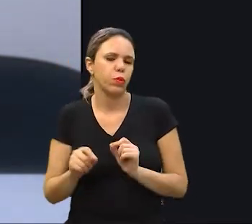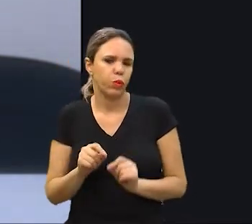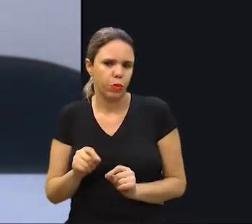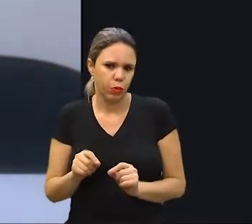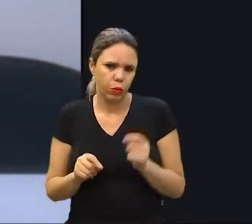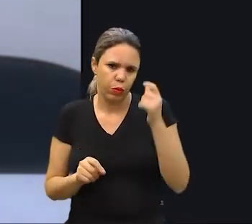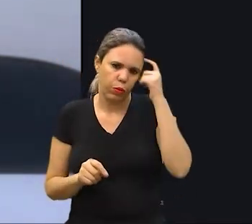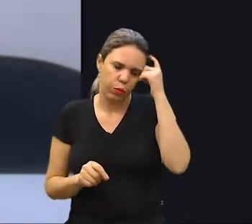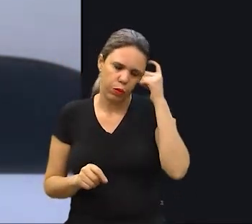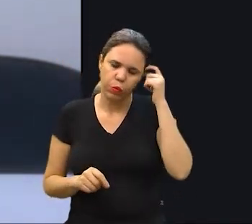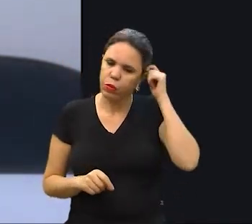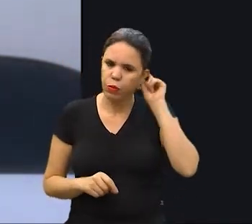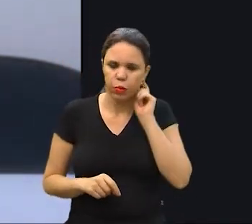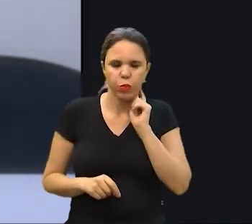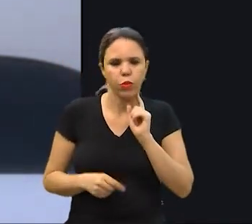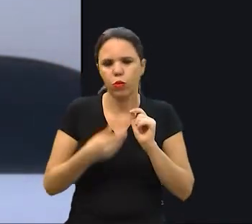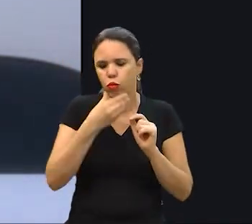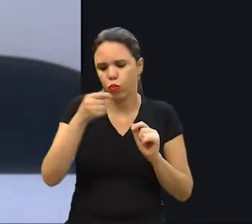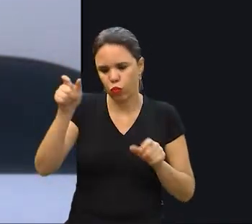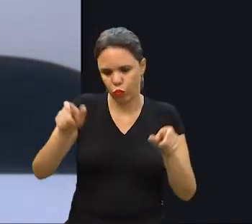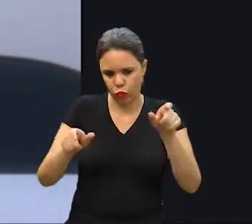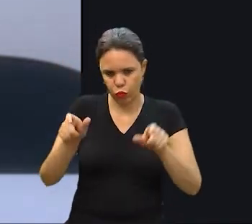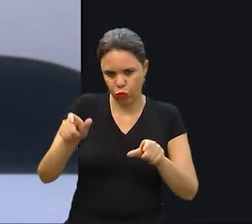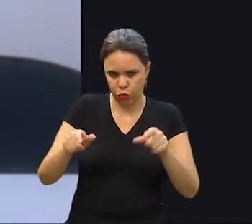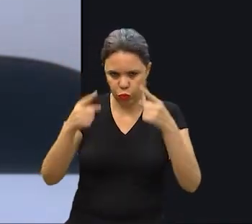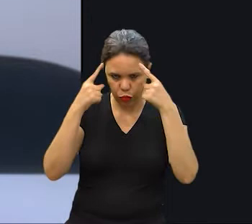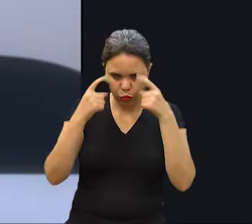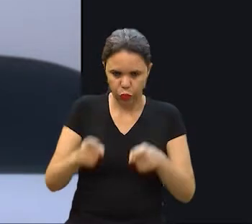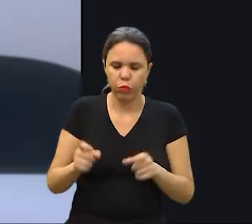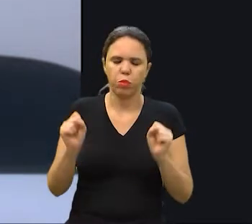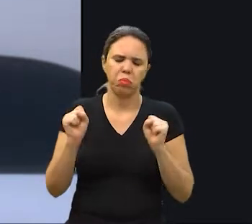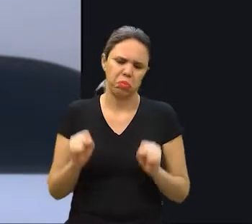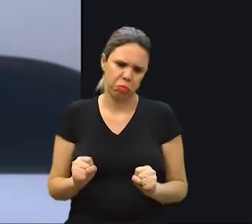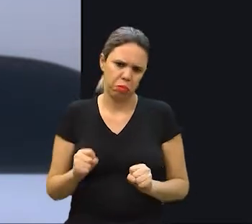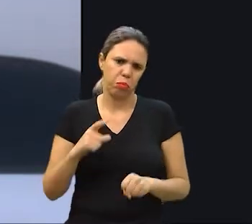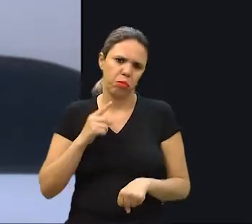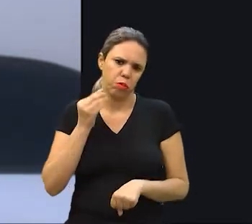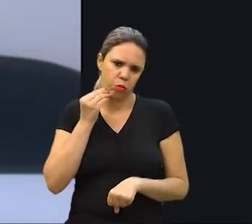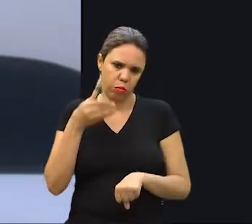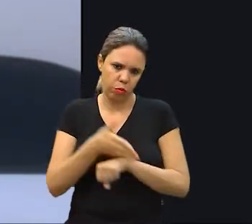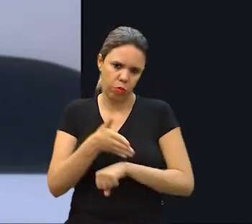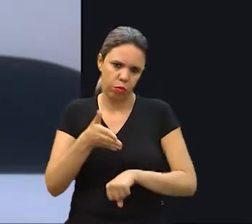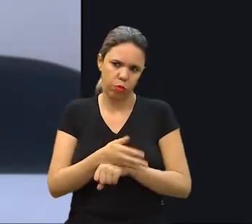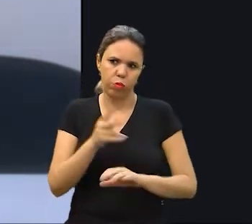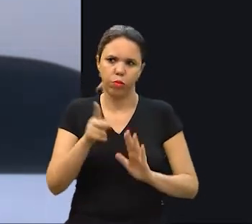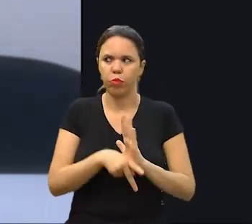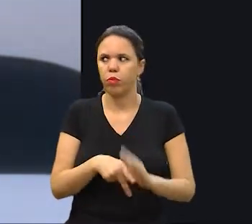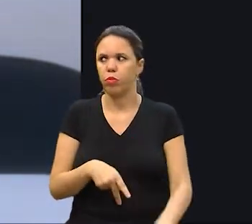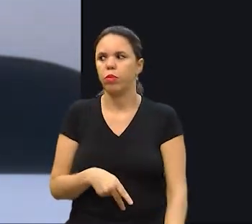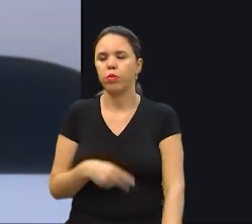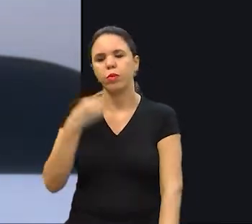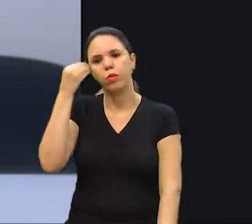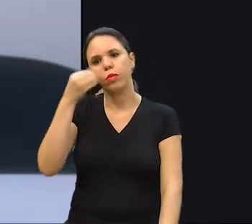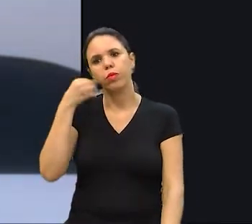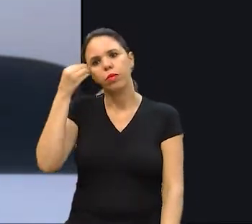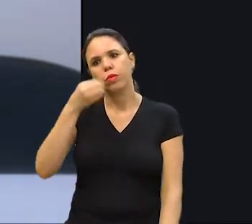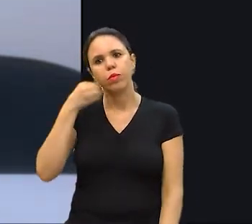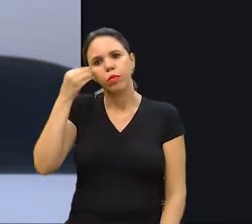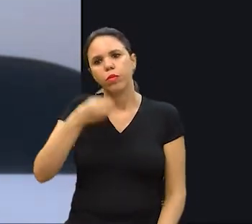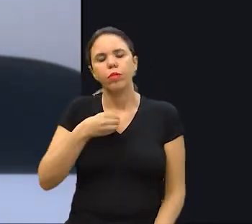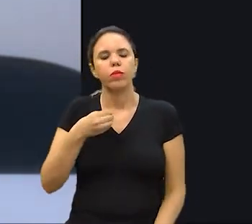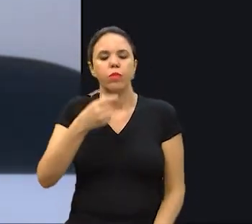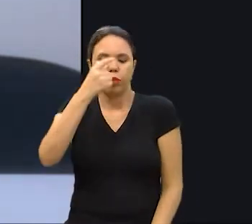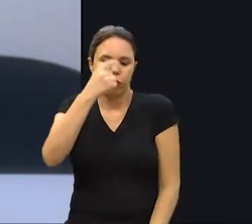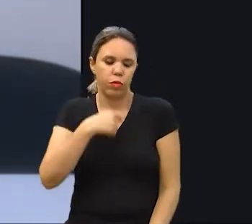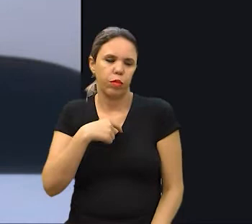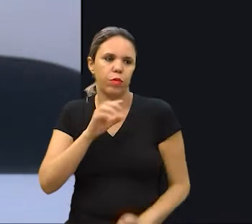para que esses homens possam participar de um projeto advindo de uma experiência, por